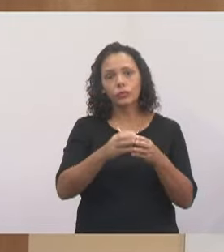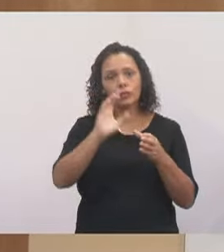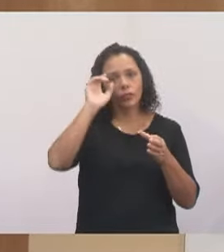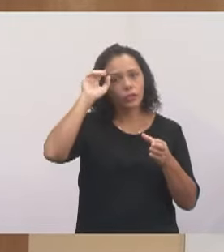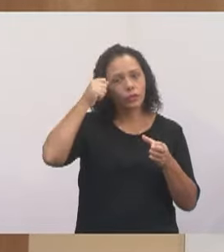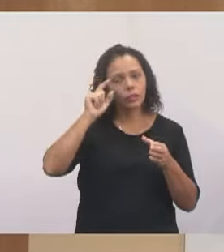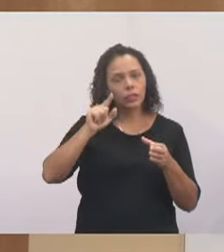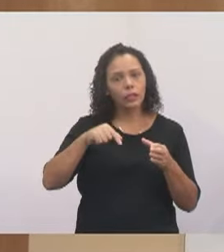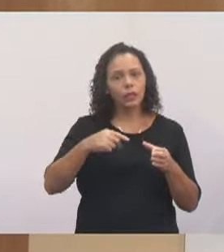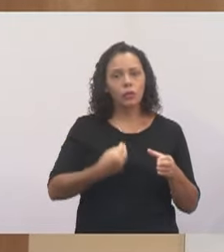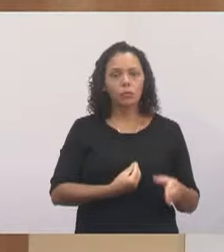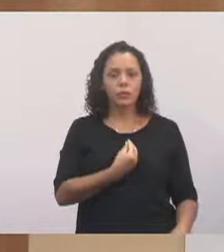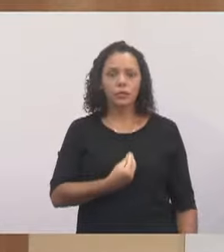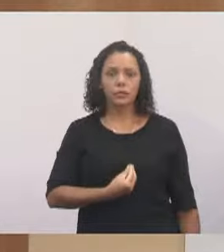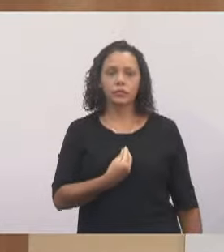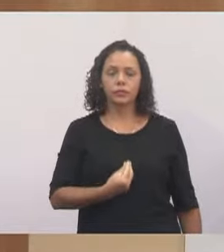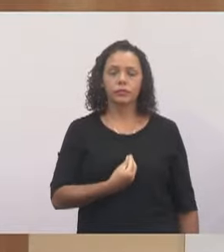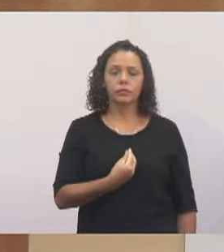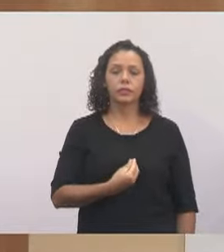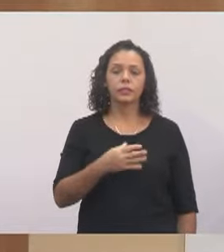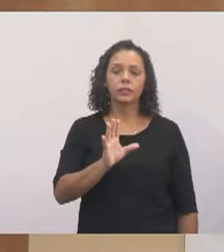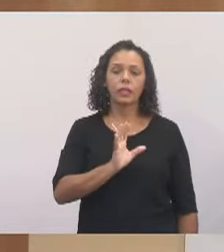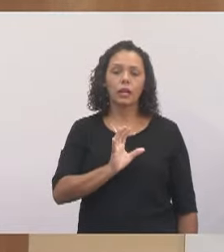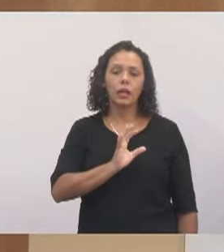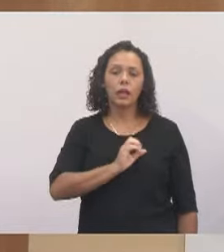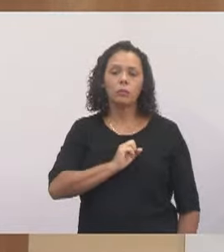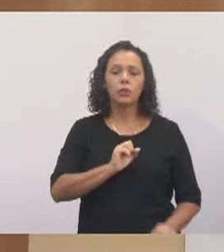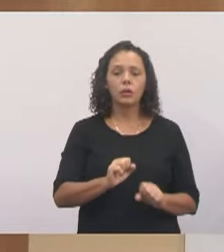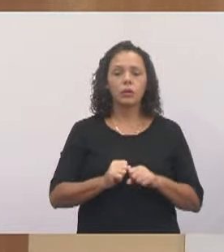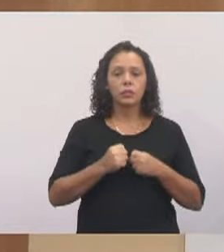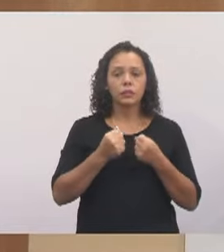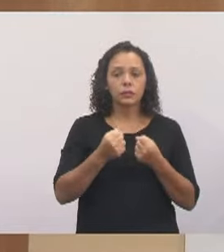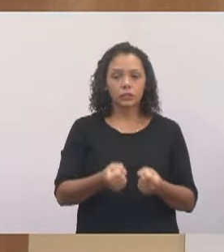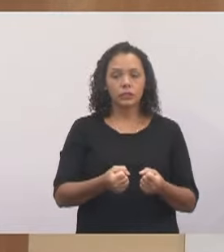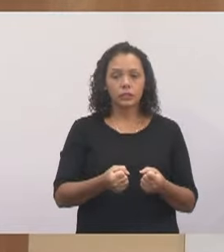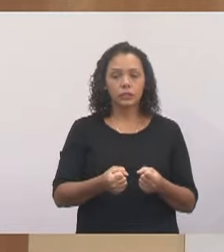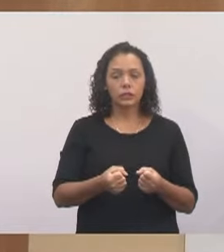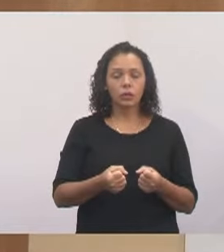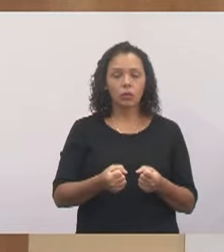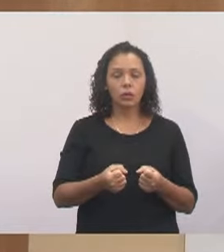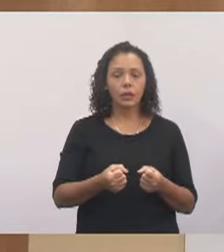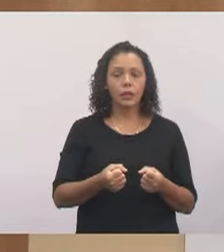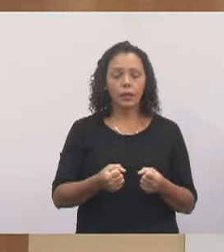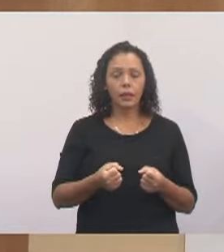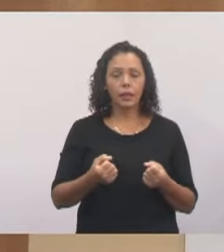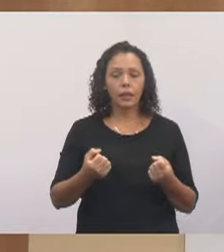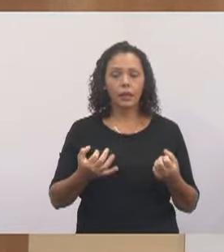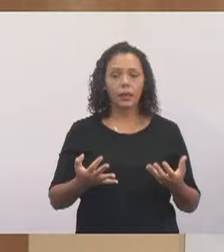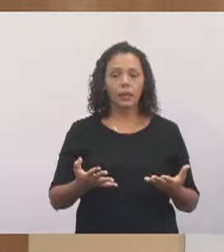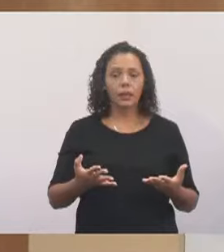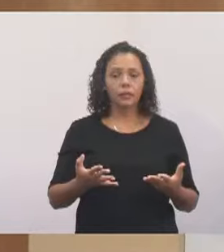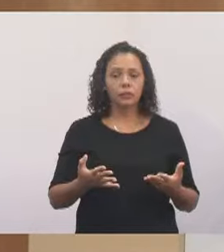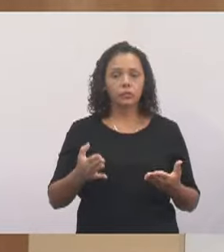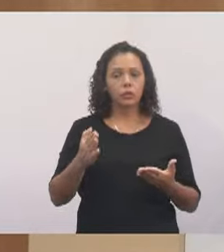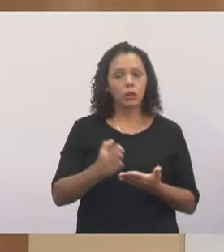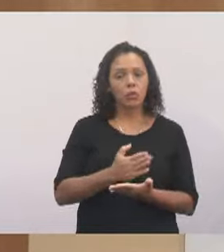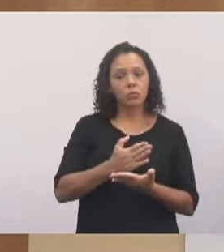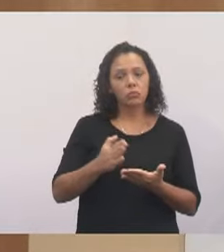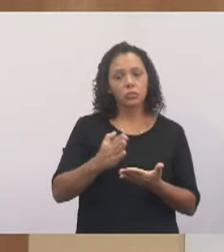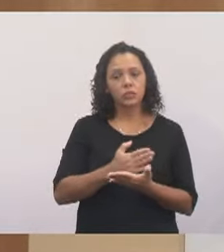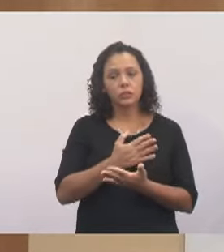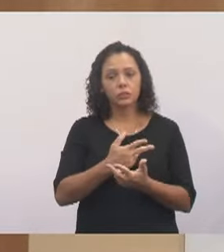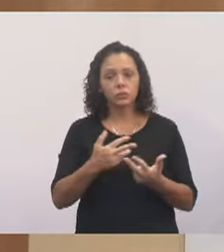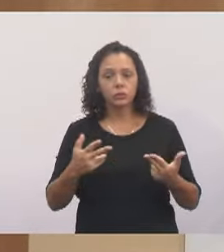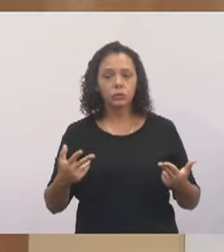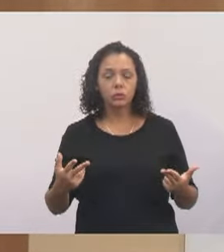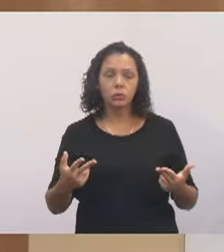É uma história de vida, uma história de amor, de dedicação, ao qual algumas coisas, a vida vai